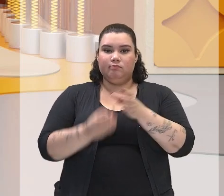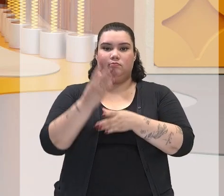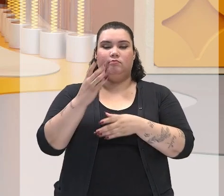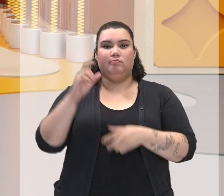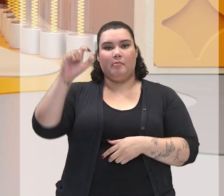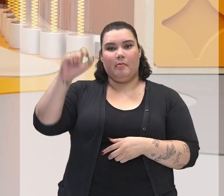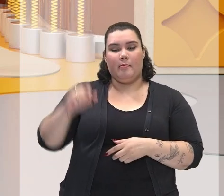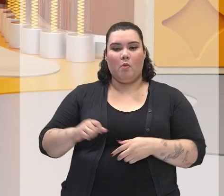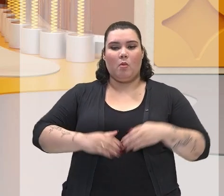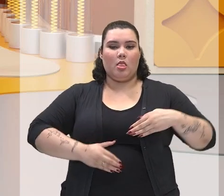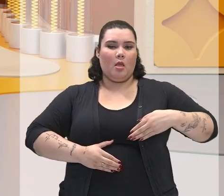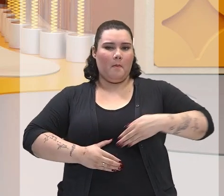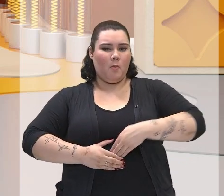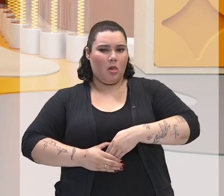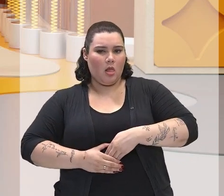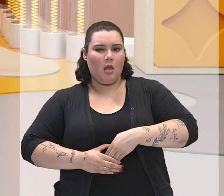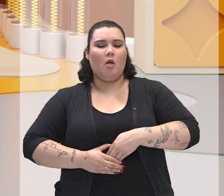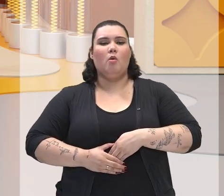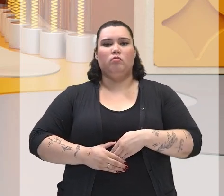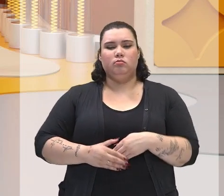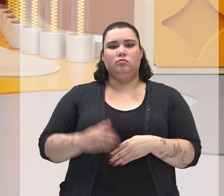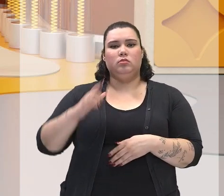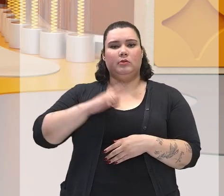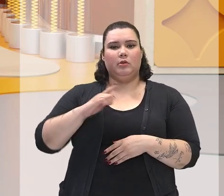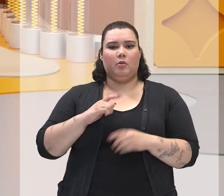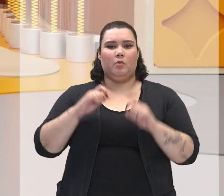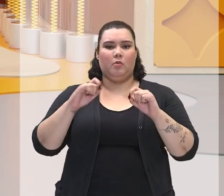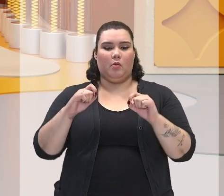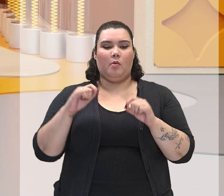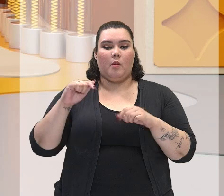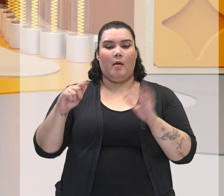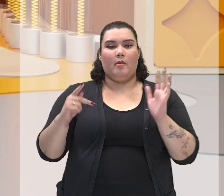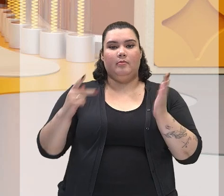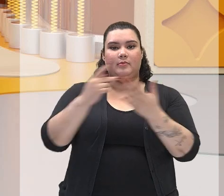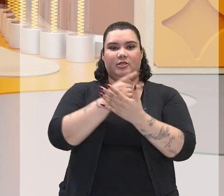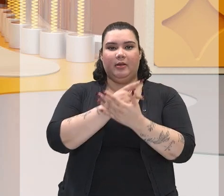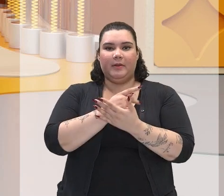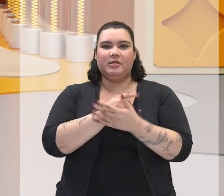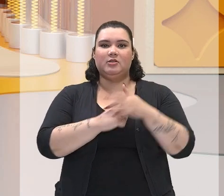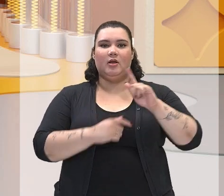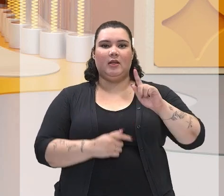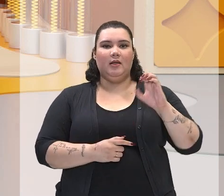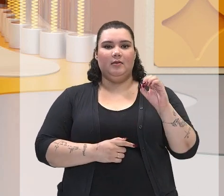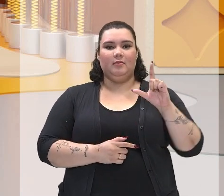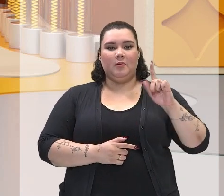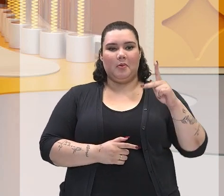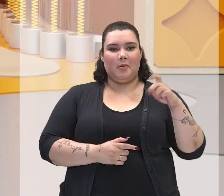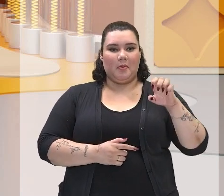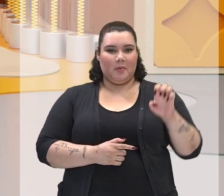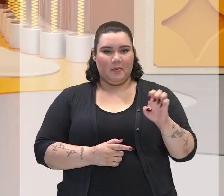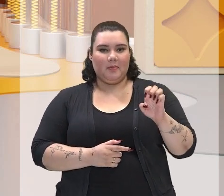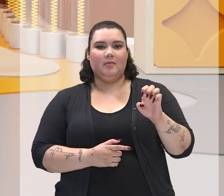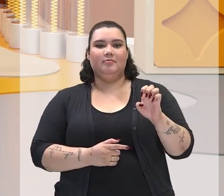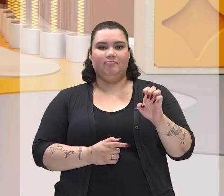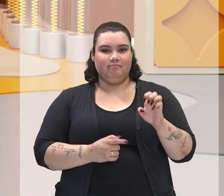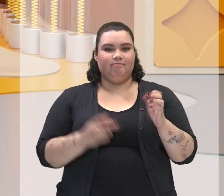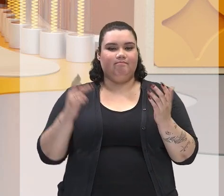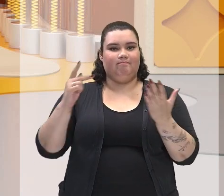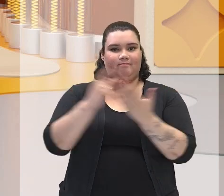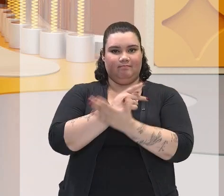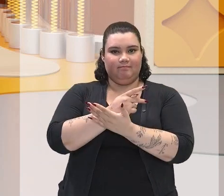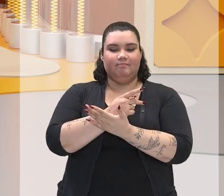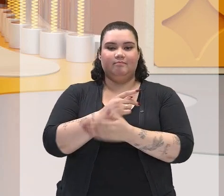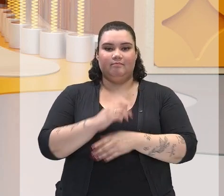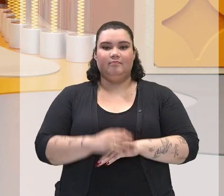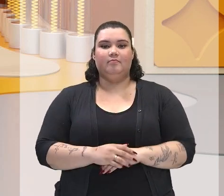do Napoleão Bonaparte, que vai aplicar o chamado golpe do 18 Brumário, iniciando assim a Era Napoleônica, tá bom? Mas os jacobinos assumem